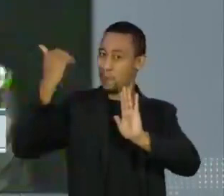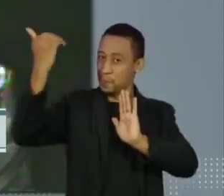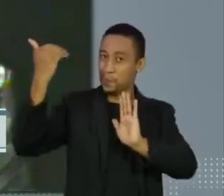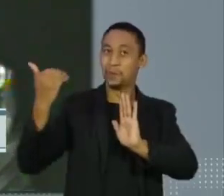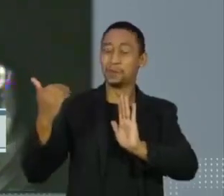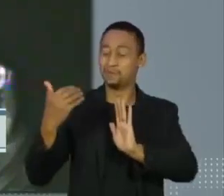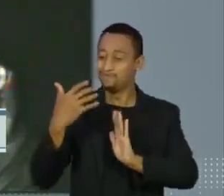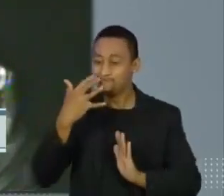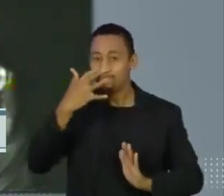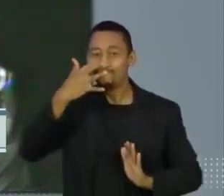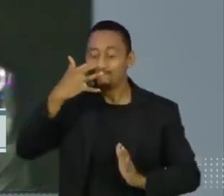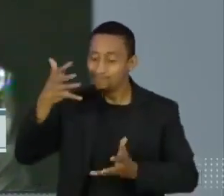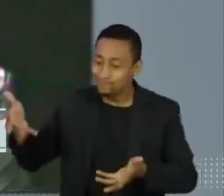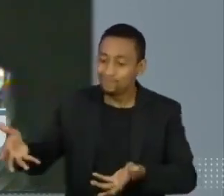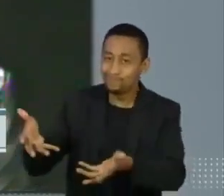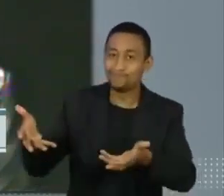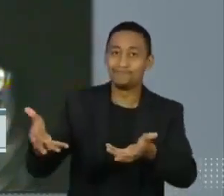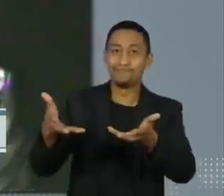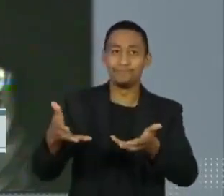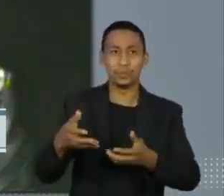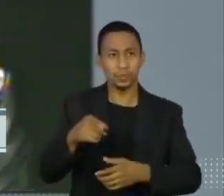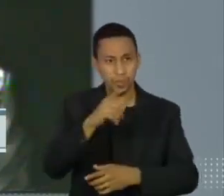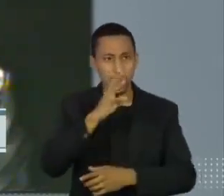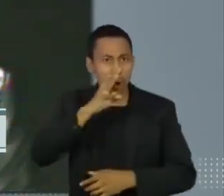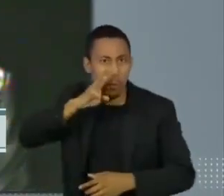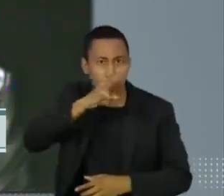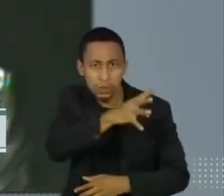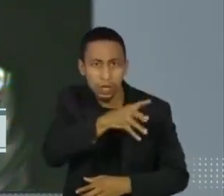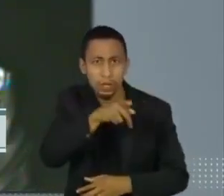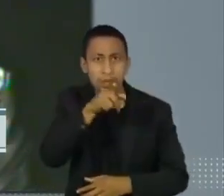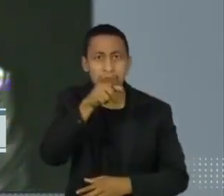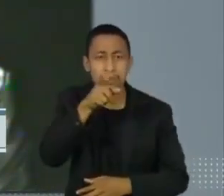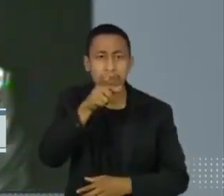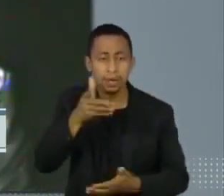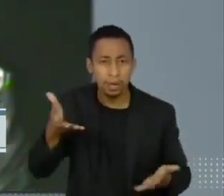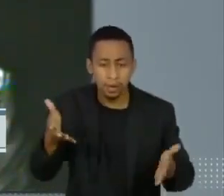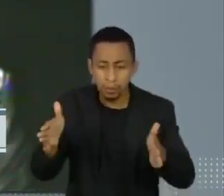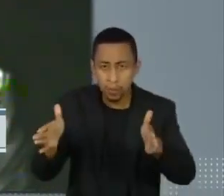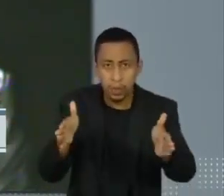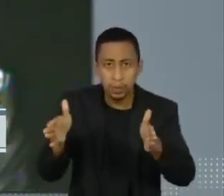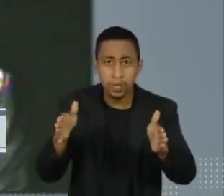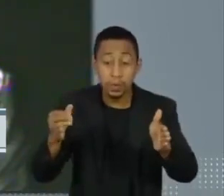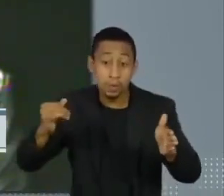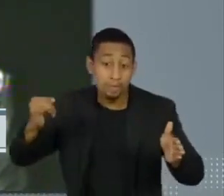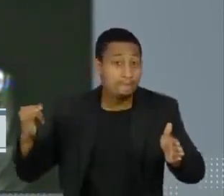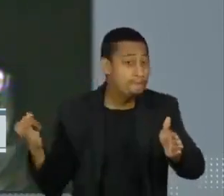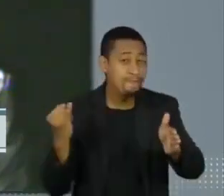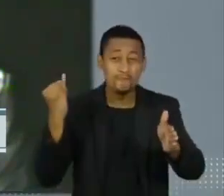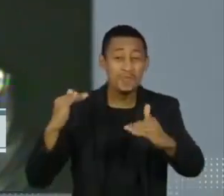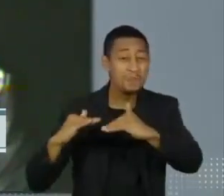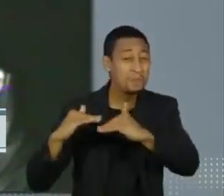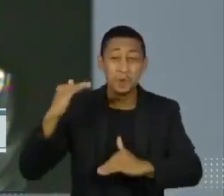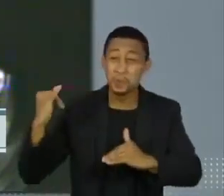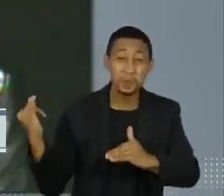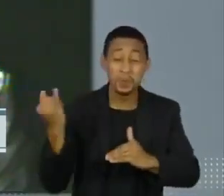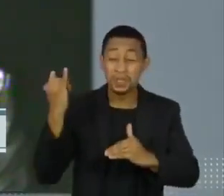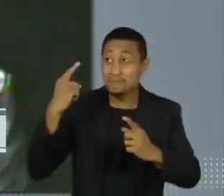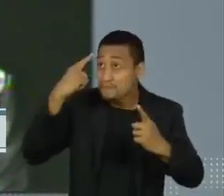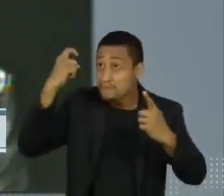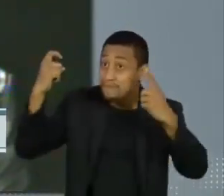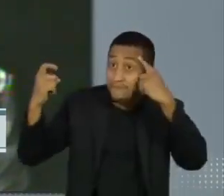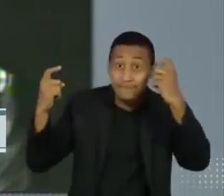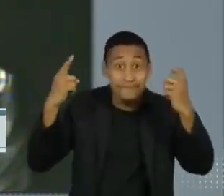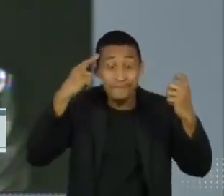fronteiras. Você é acusado de ser, no momento, o mais importante, o mais criativo